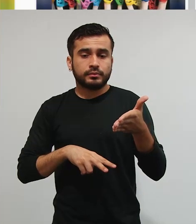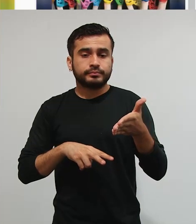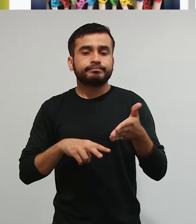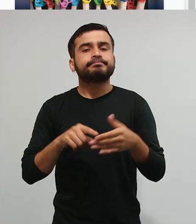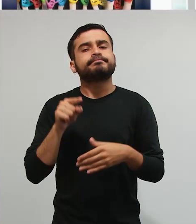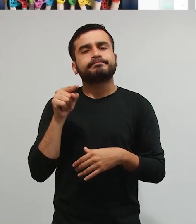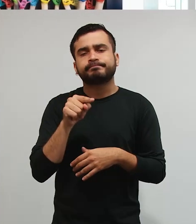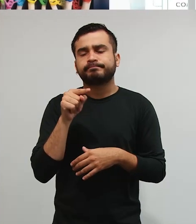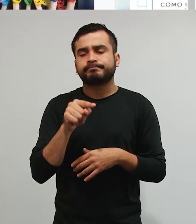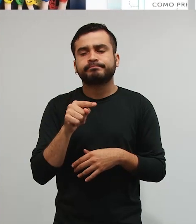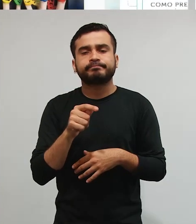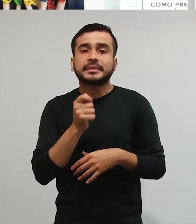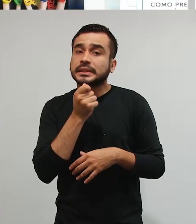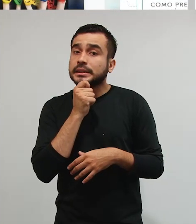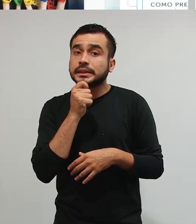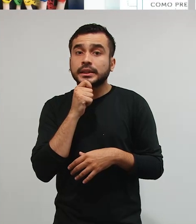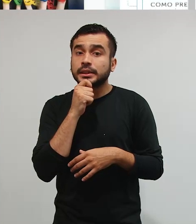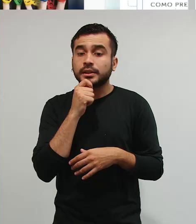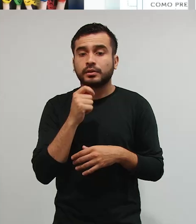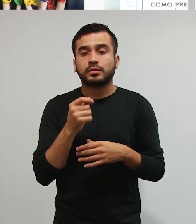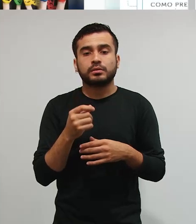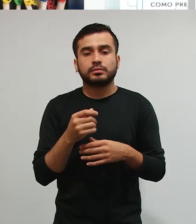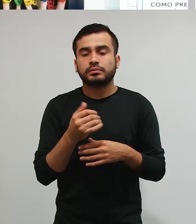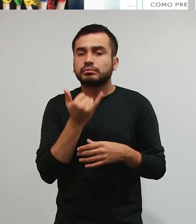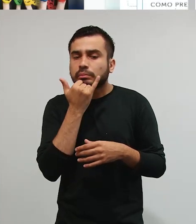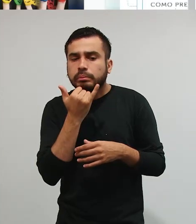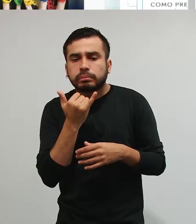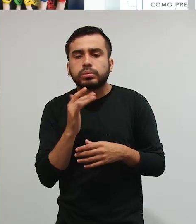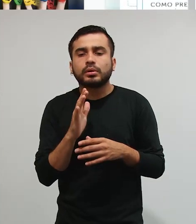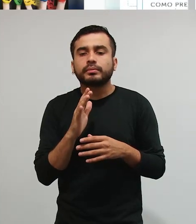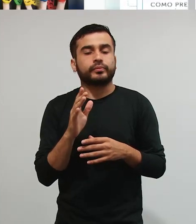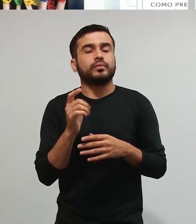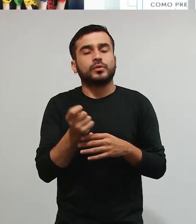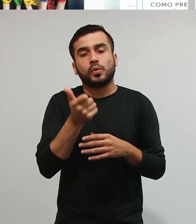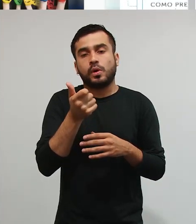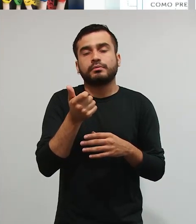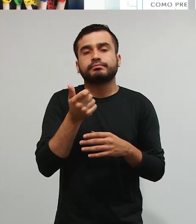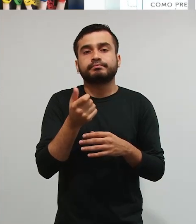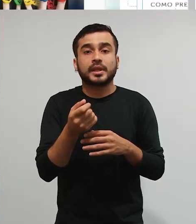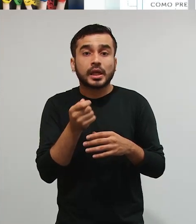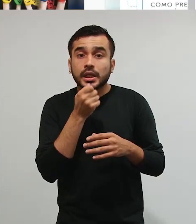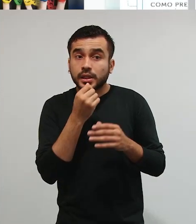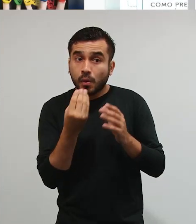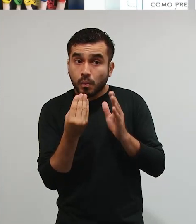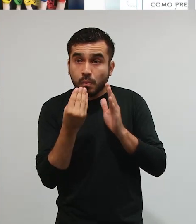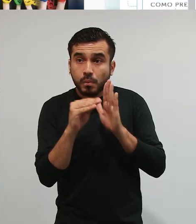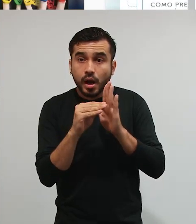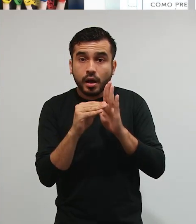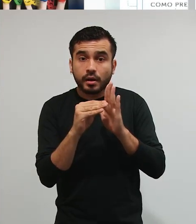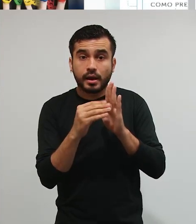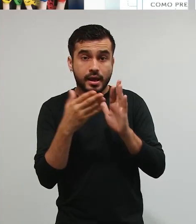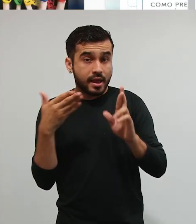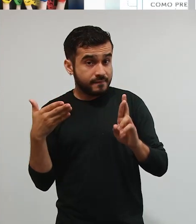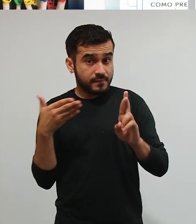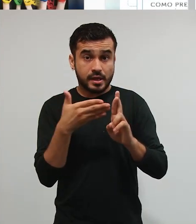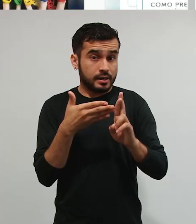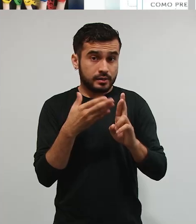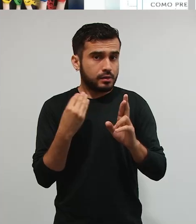leitura. Embora ele não esteja indicado, eu cliquei nele, embora ele não esteja indicado